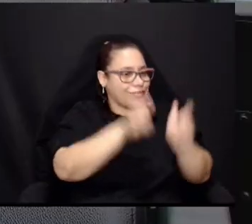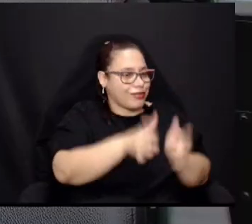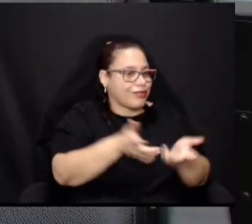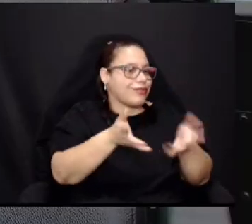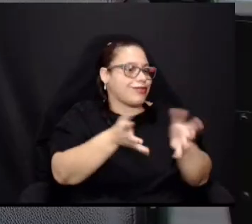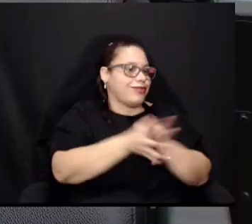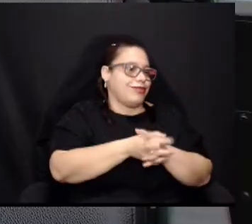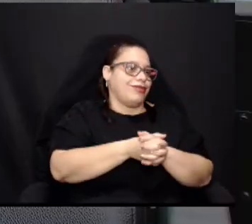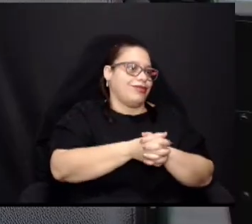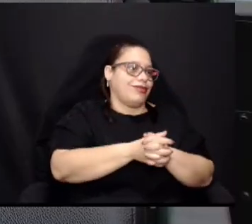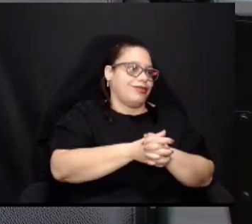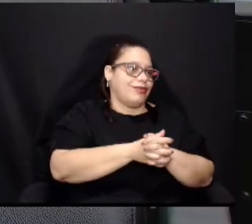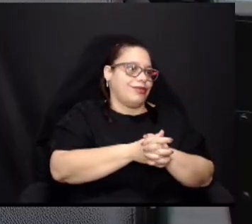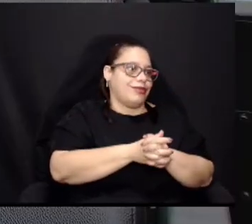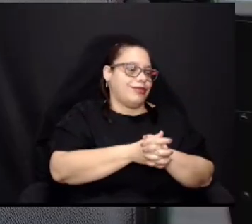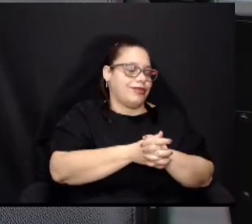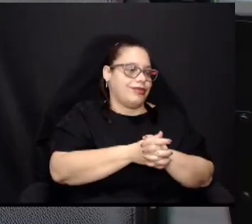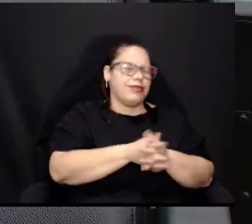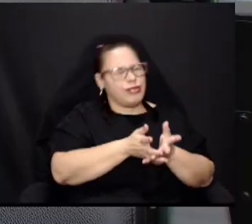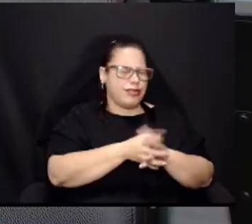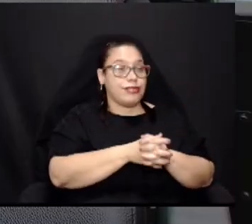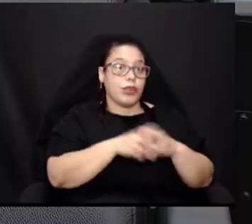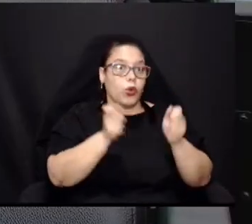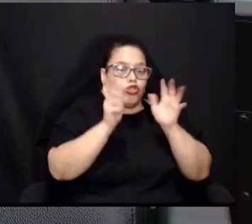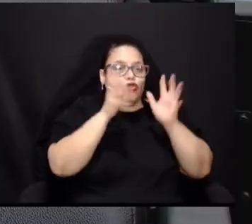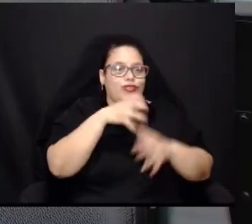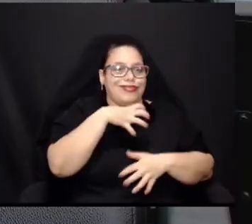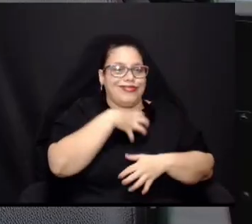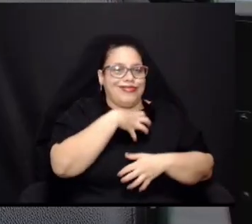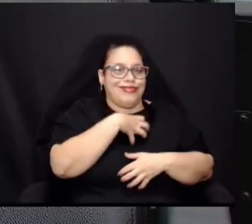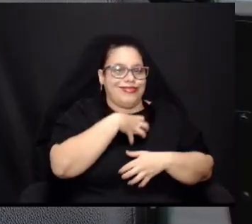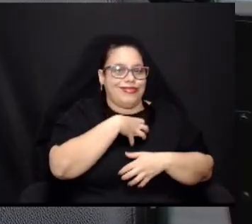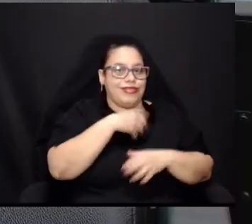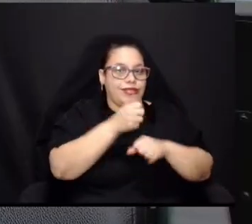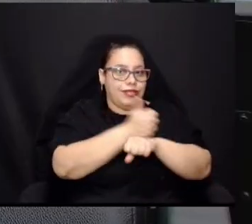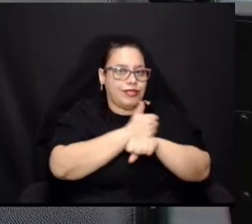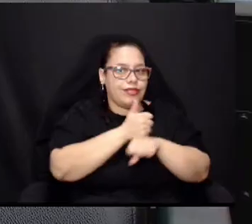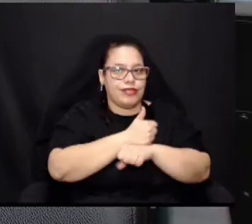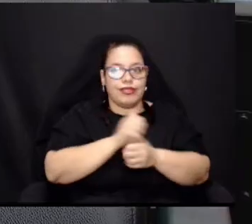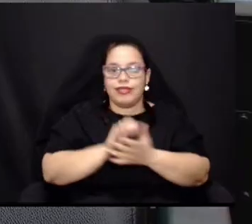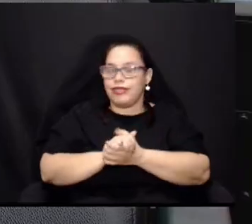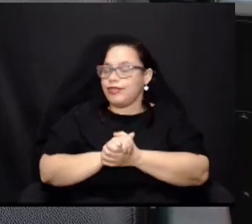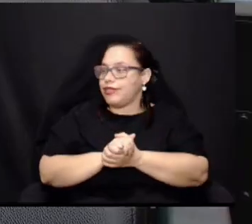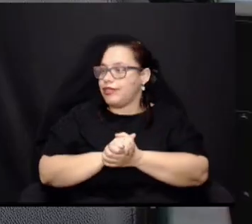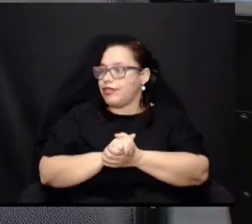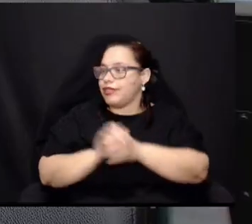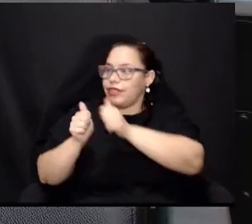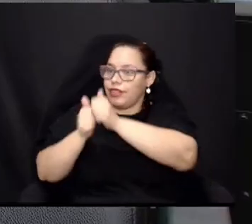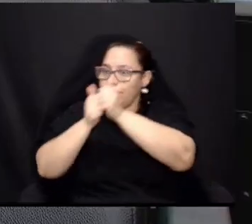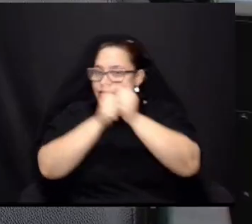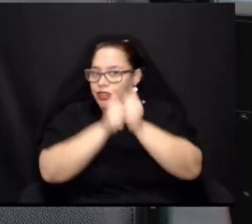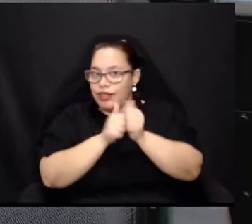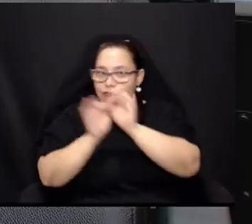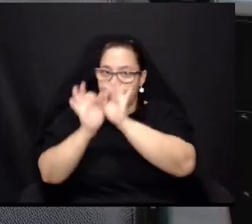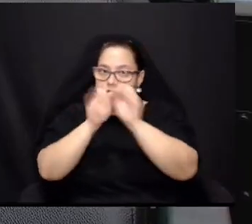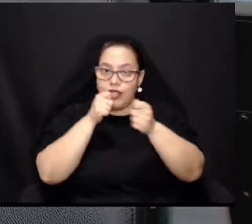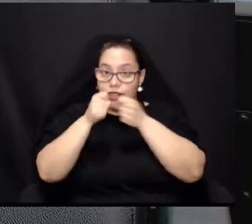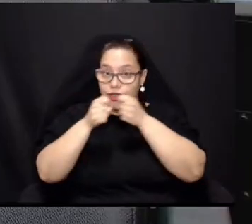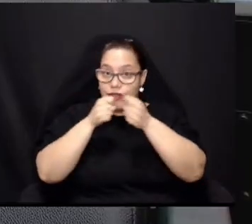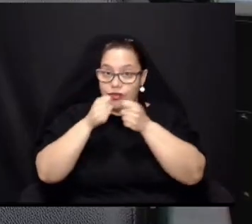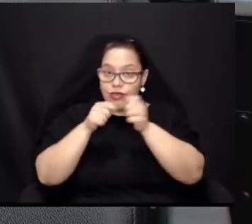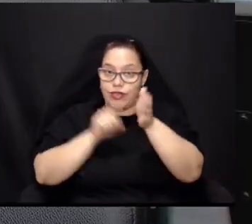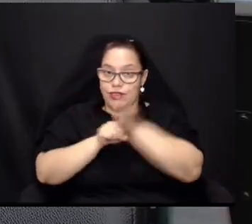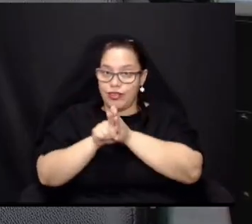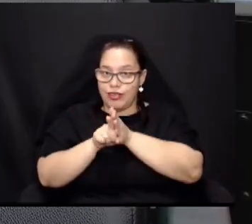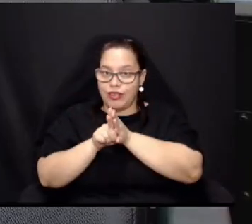ali acendendo uma chaminha neles, às vezes até profissional, né? E a gente acompanha, né? A gente faz matéria. Uma pergunta que quase todas